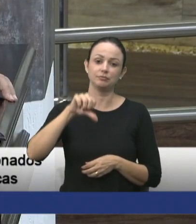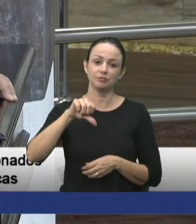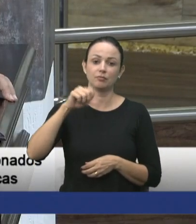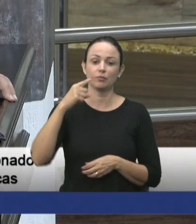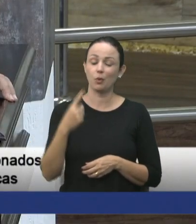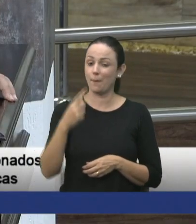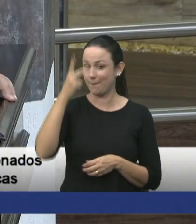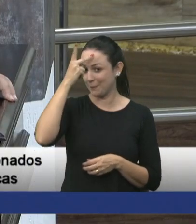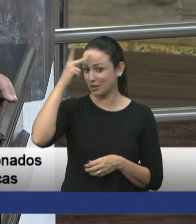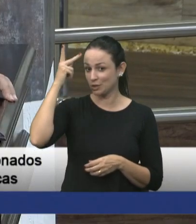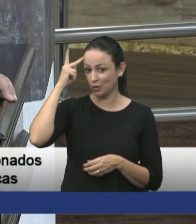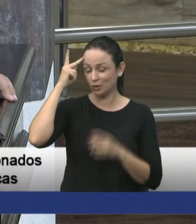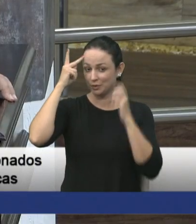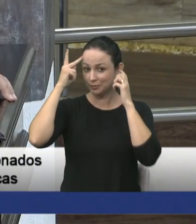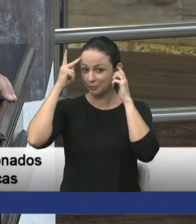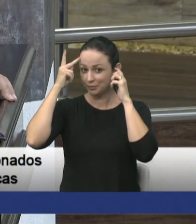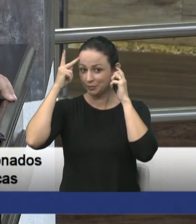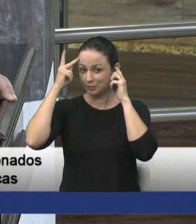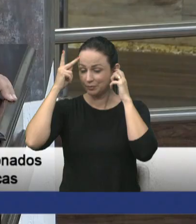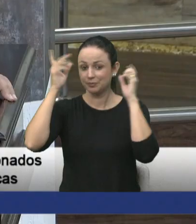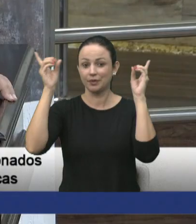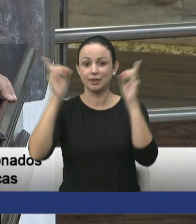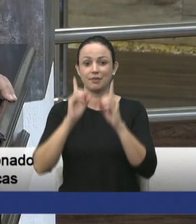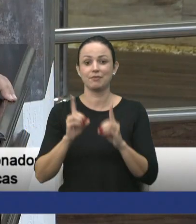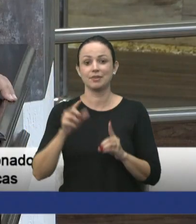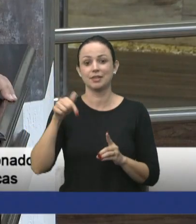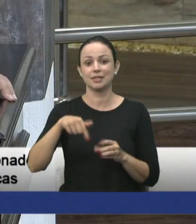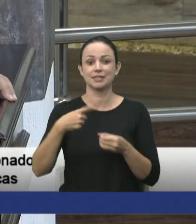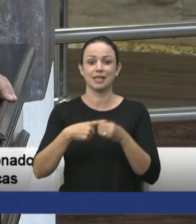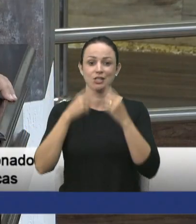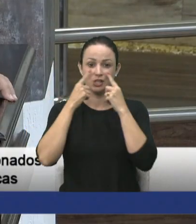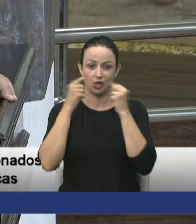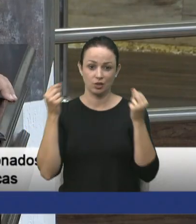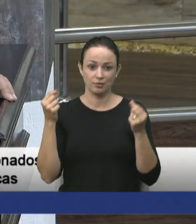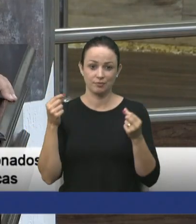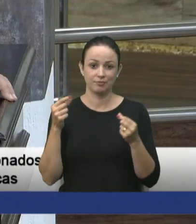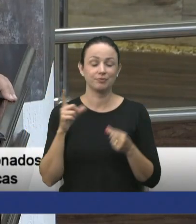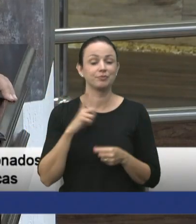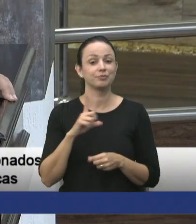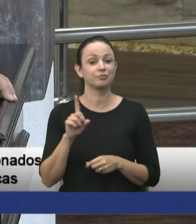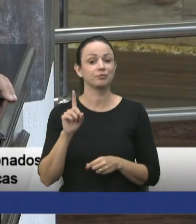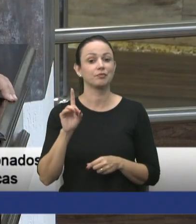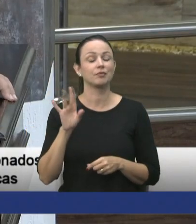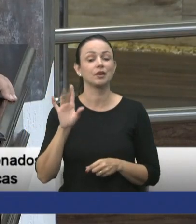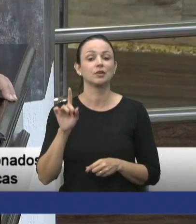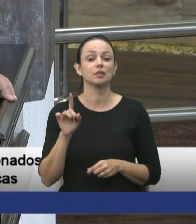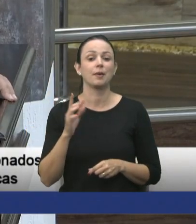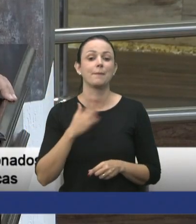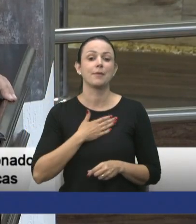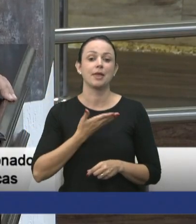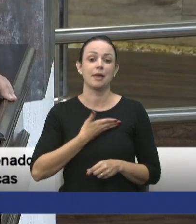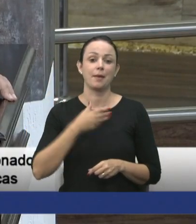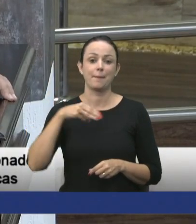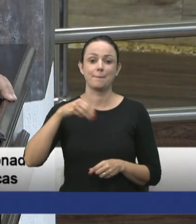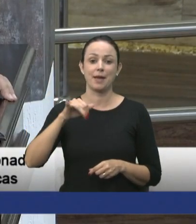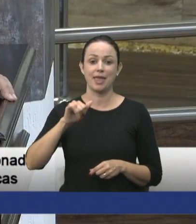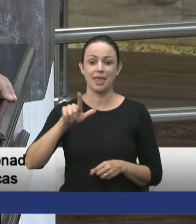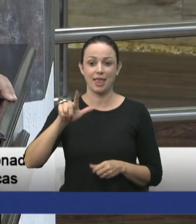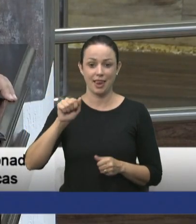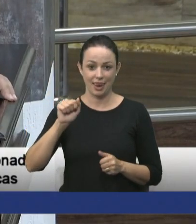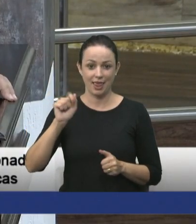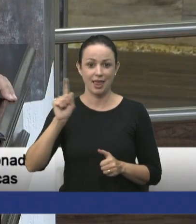5.791 pessoas deficientes em Jaú. Com uma ressalva, que a minha amiga Maíla não me